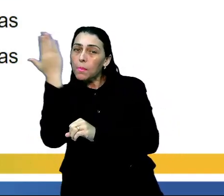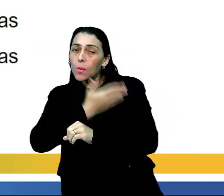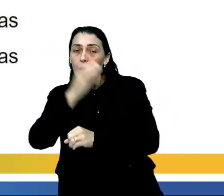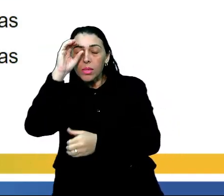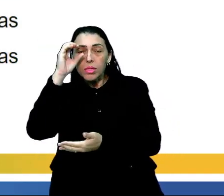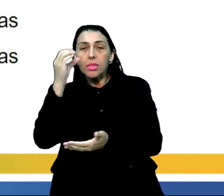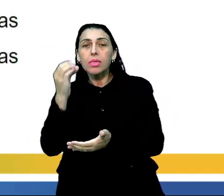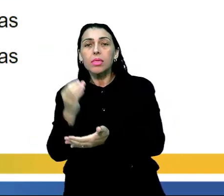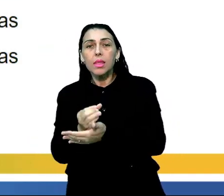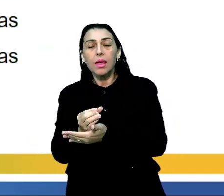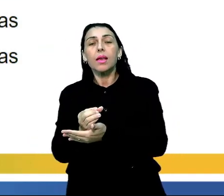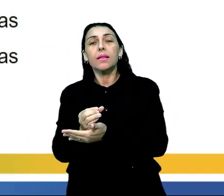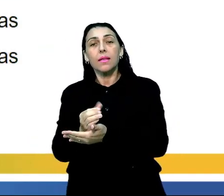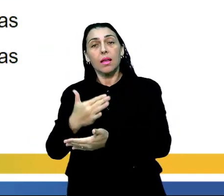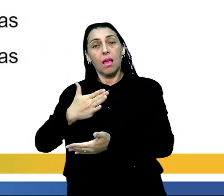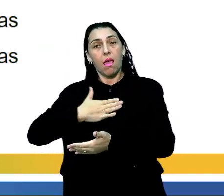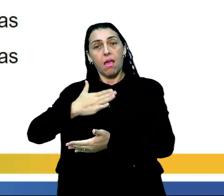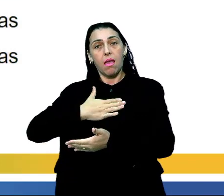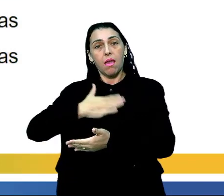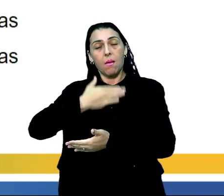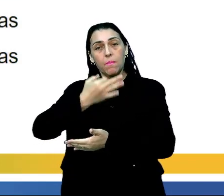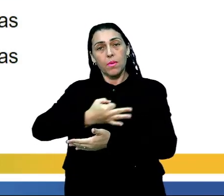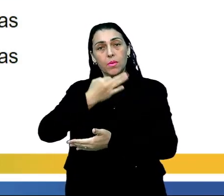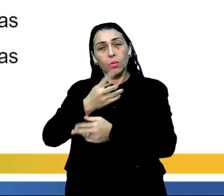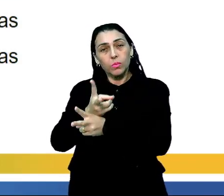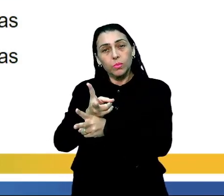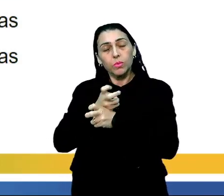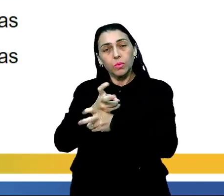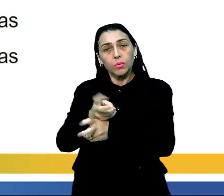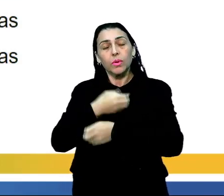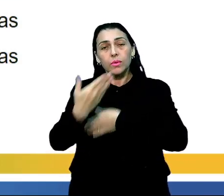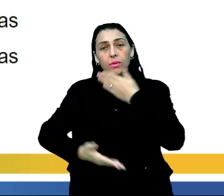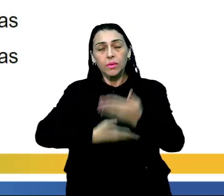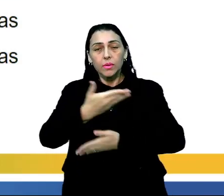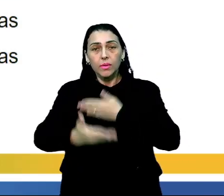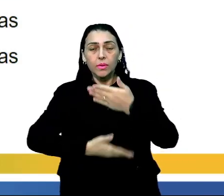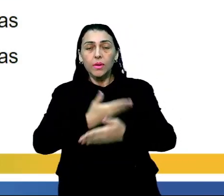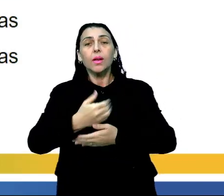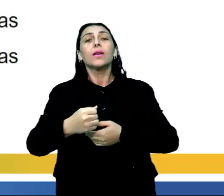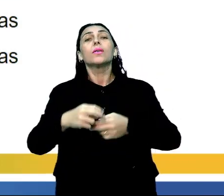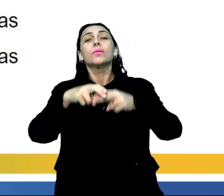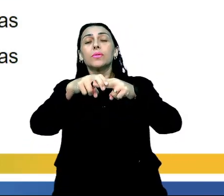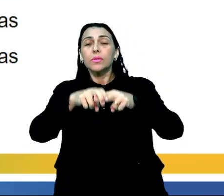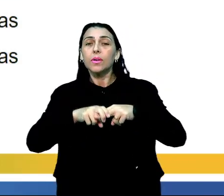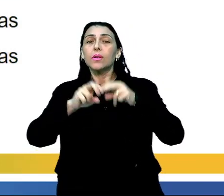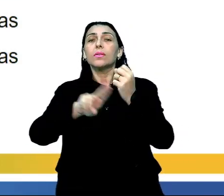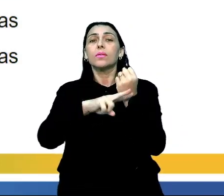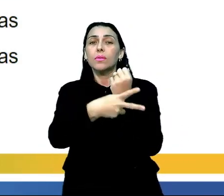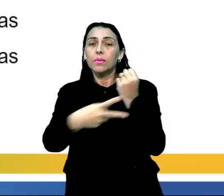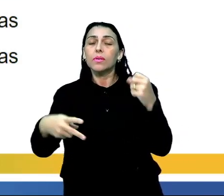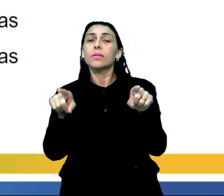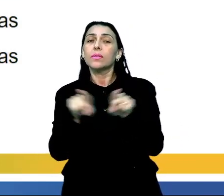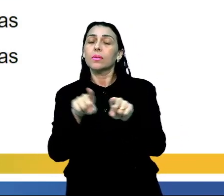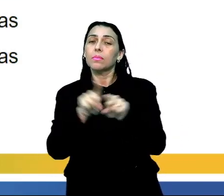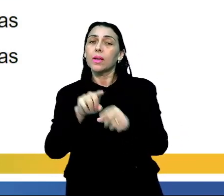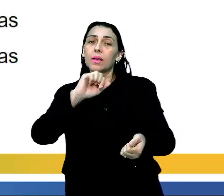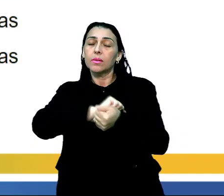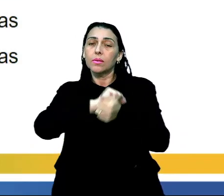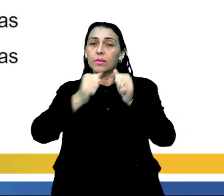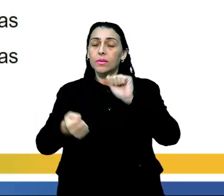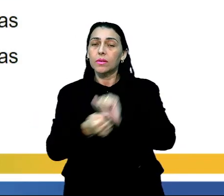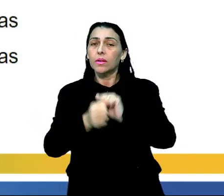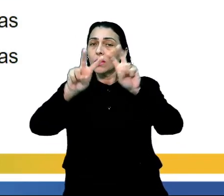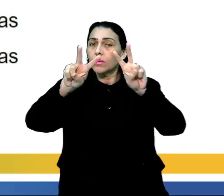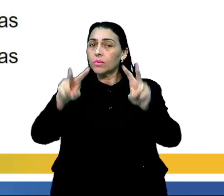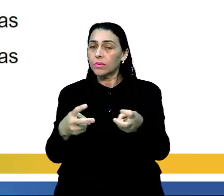tese defendida a partir da exploração das relações de causa e consequência associadas ao